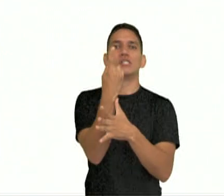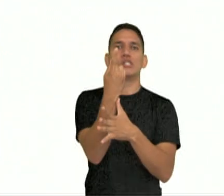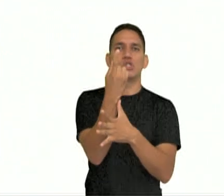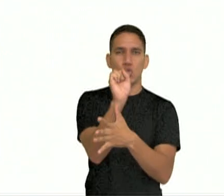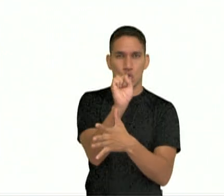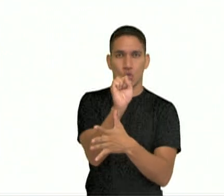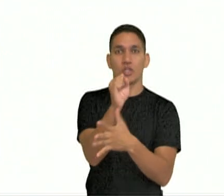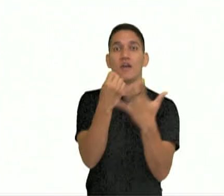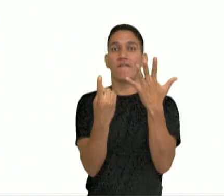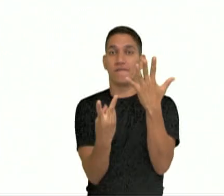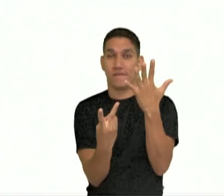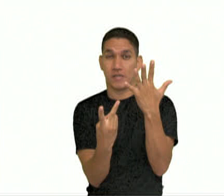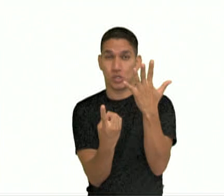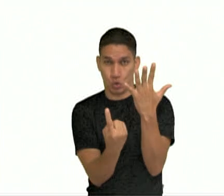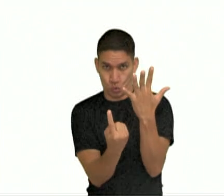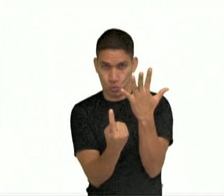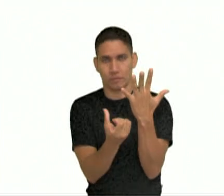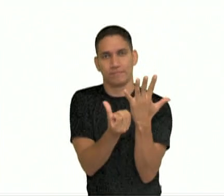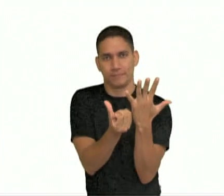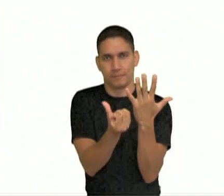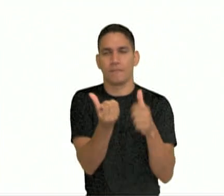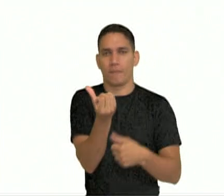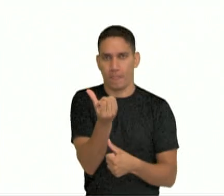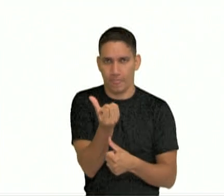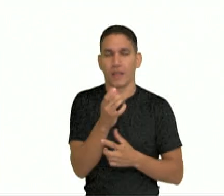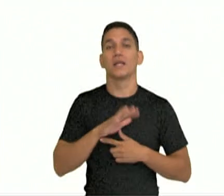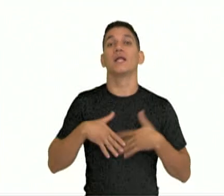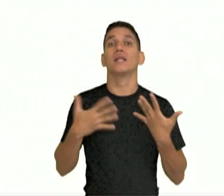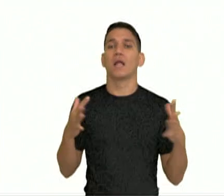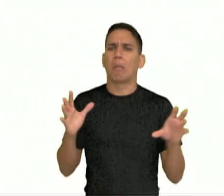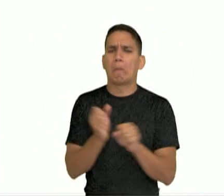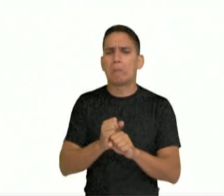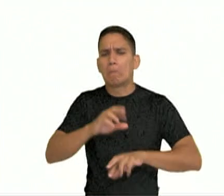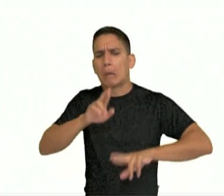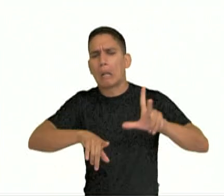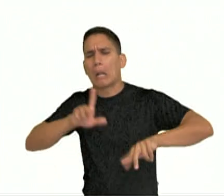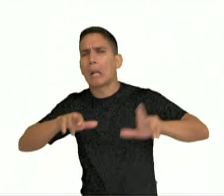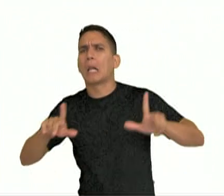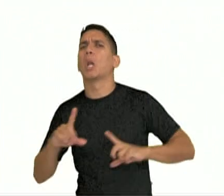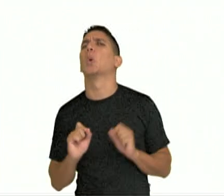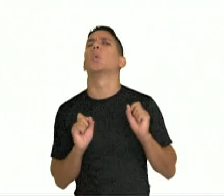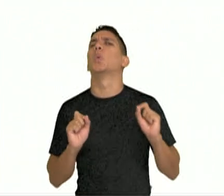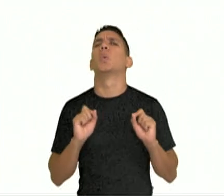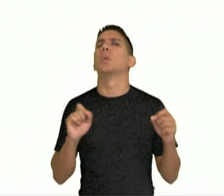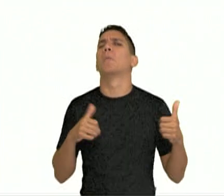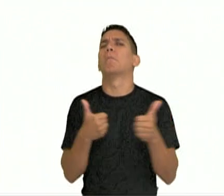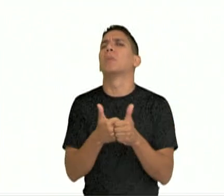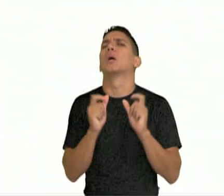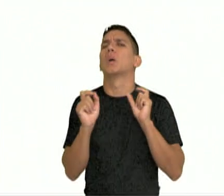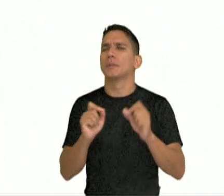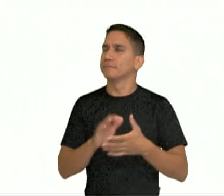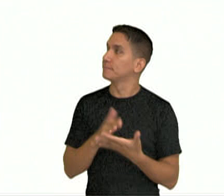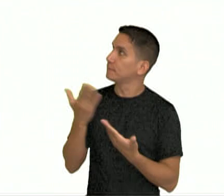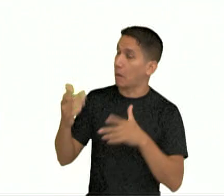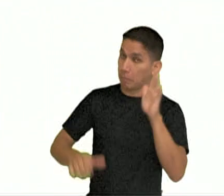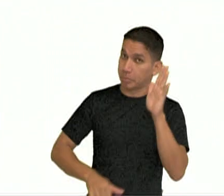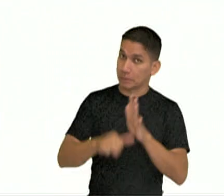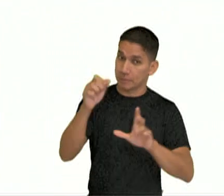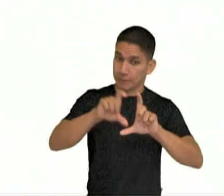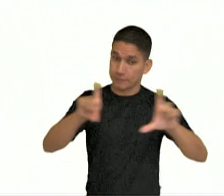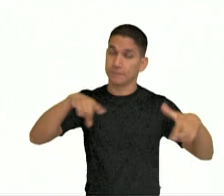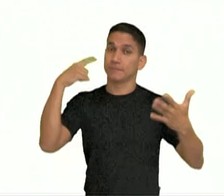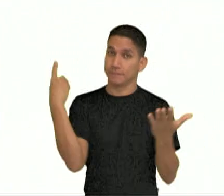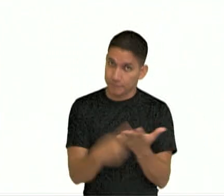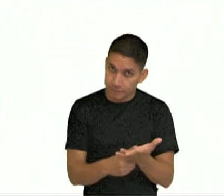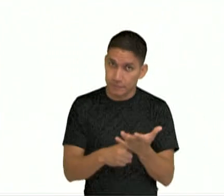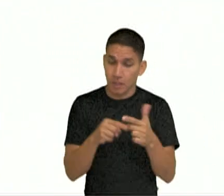O desvio médio da quantidade de curtidas é aproximadamente de. Vamos dar uma olhadinha. Primeiro, vamos ter que estabelecer para